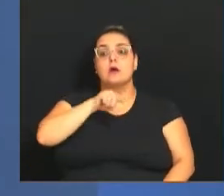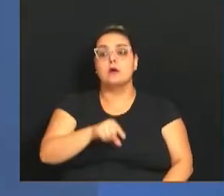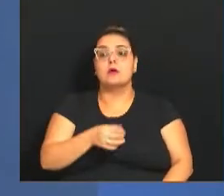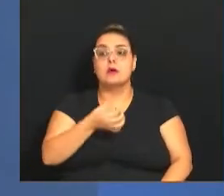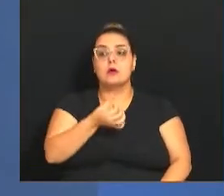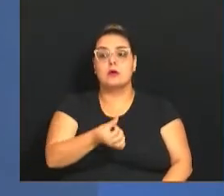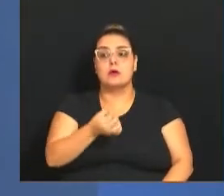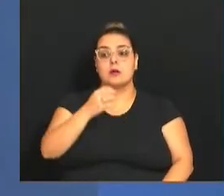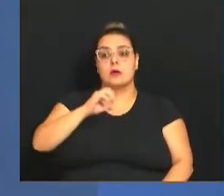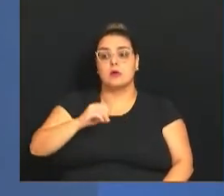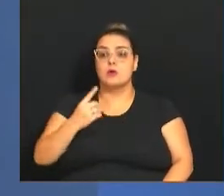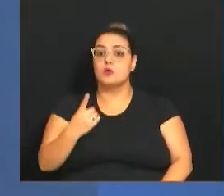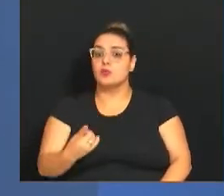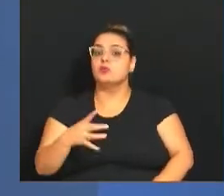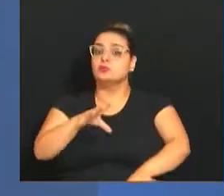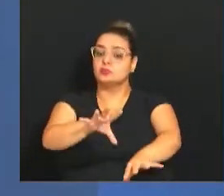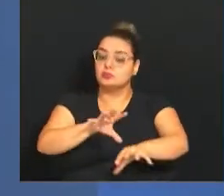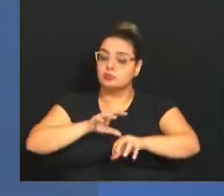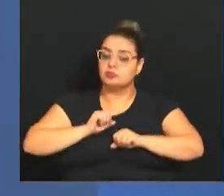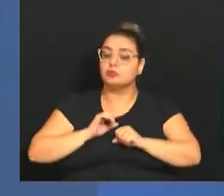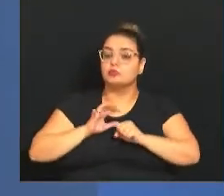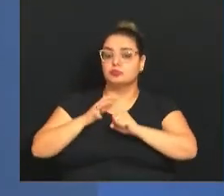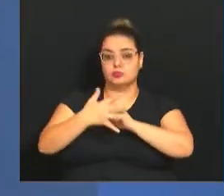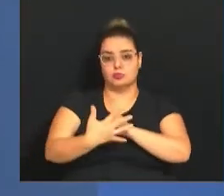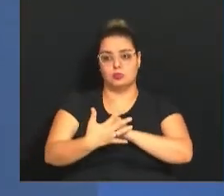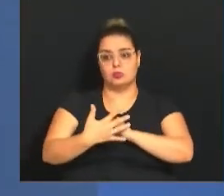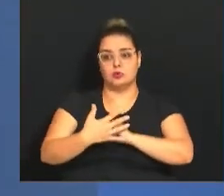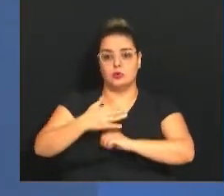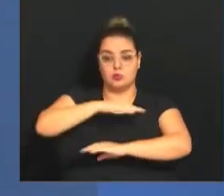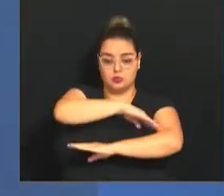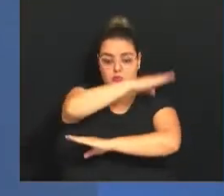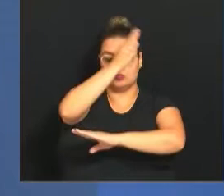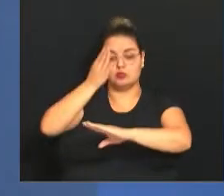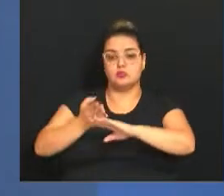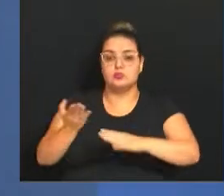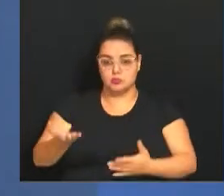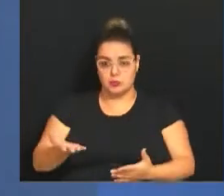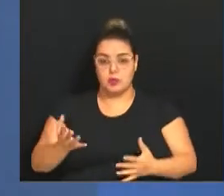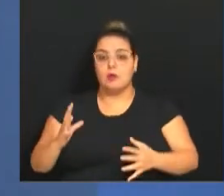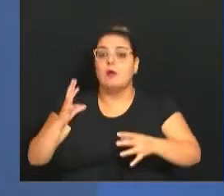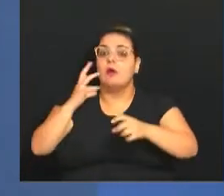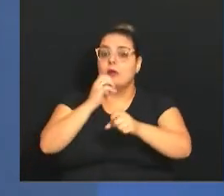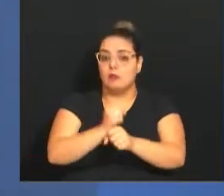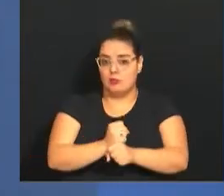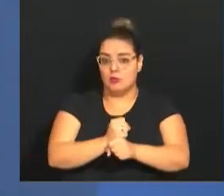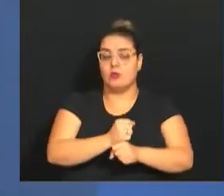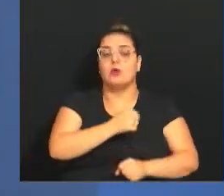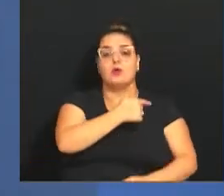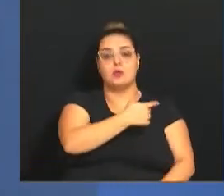49.601 novos casos registrados nas últimas 24 horas, somando assim